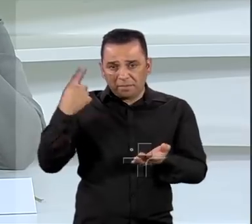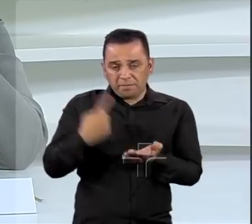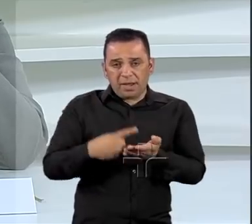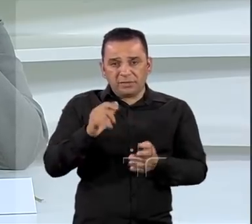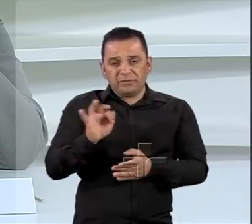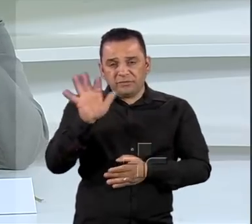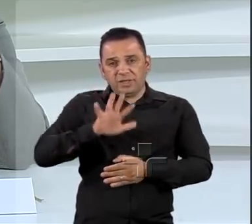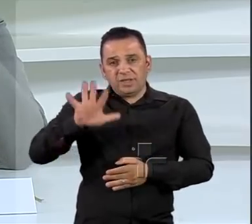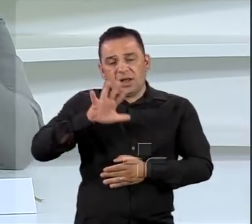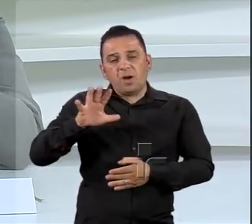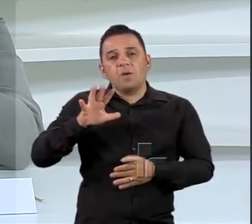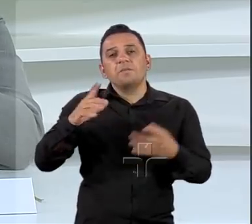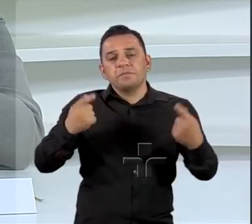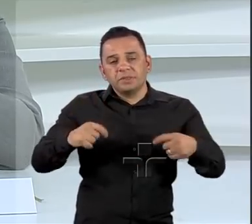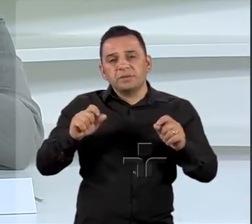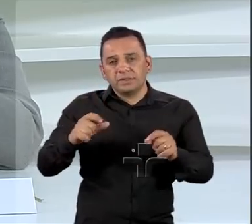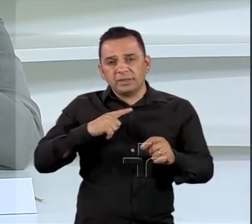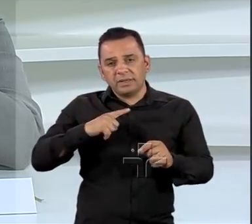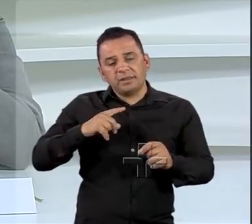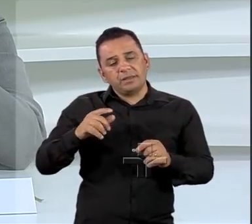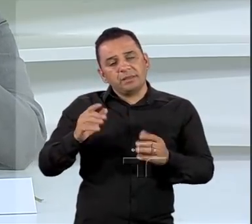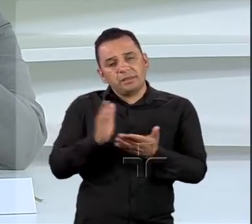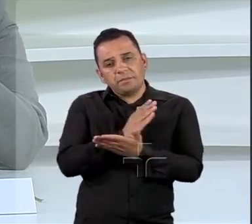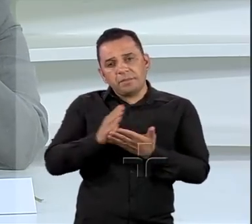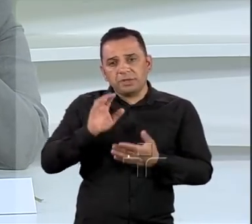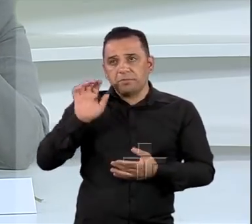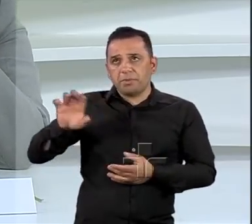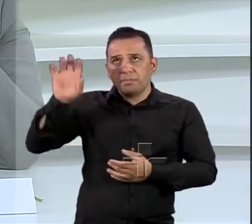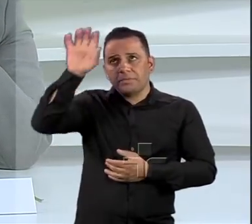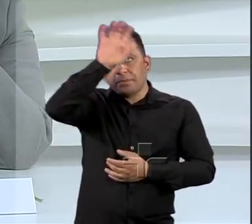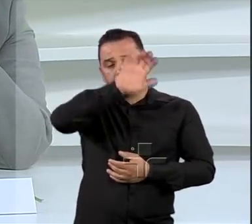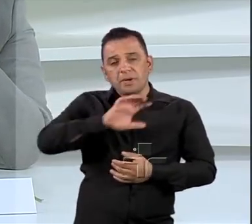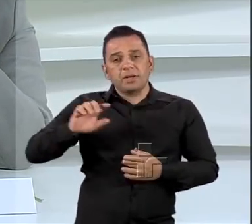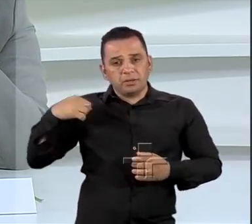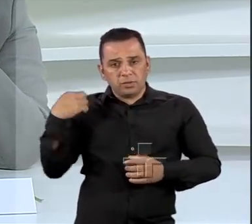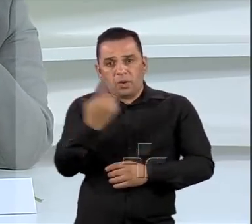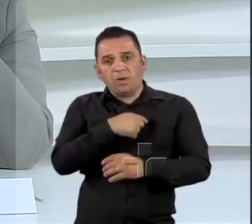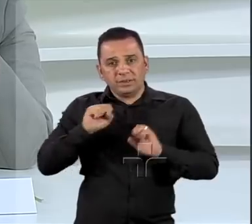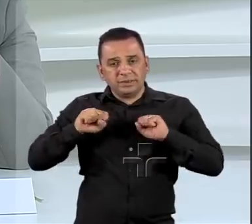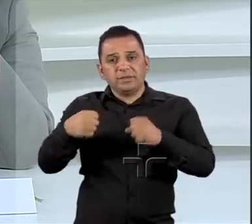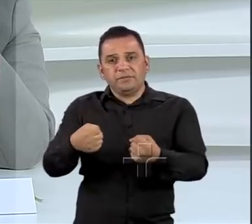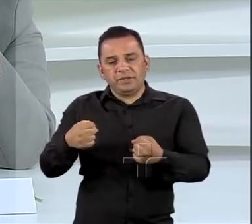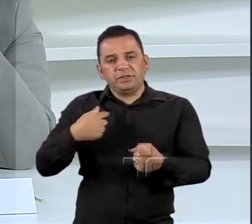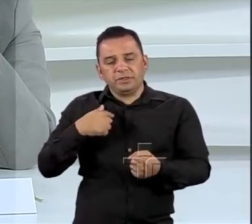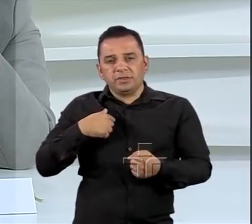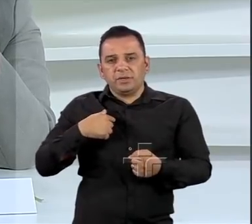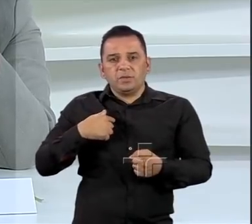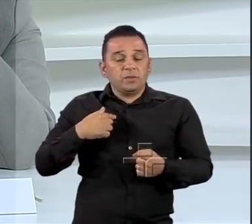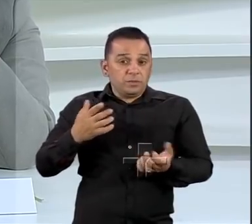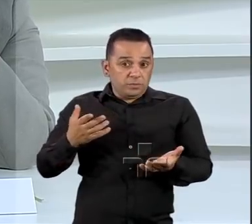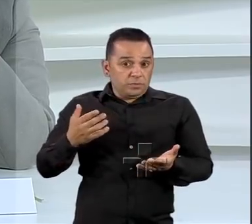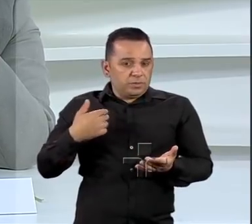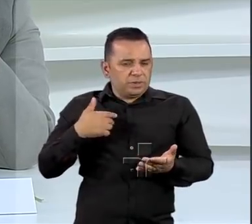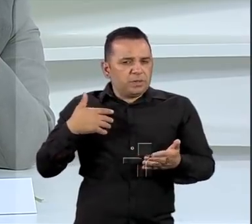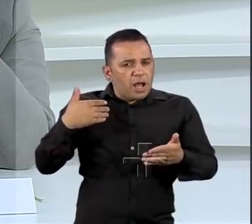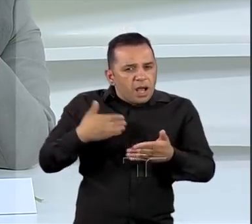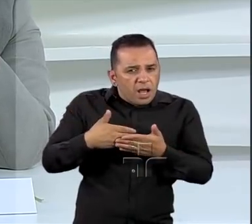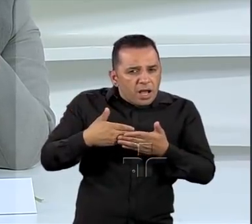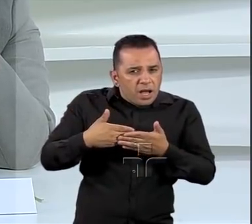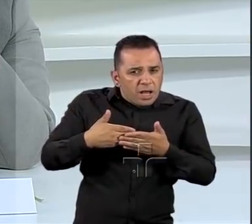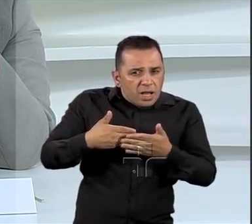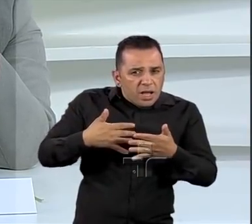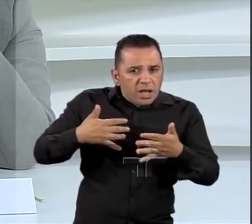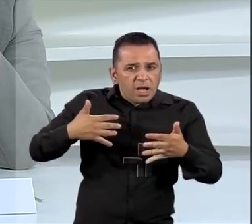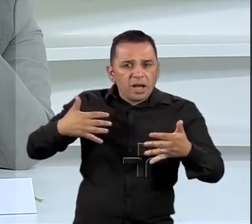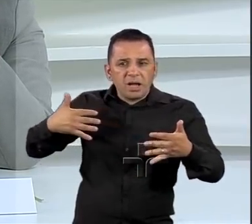ele depende realmente dessa regionalização que a gente defende. Então, eu vou do longo para o curto prazo, né? Quer dizer, trabalhar realmente numa